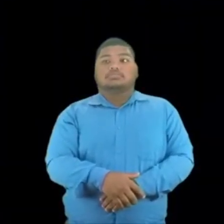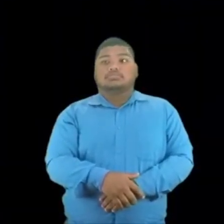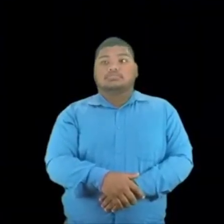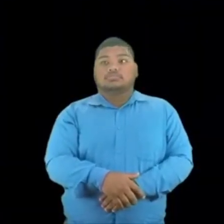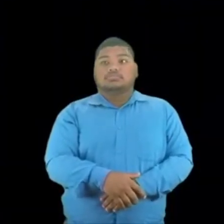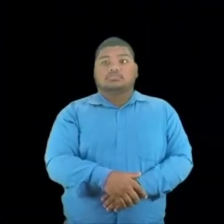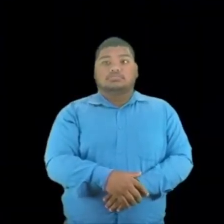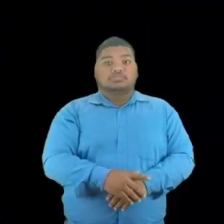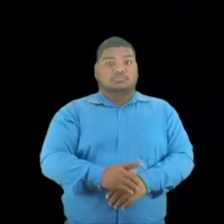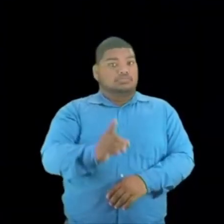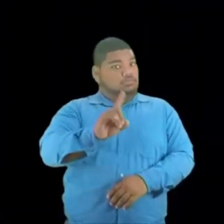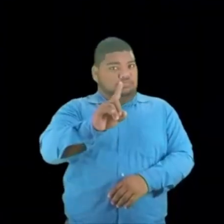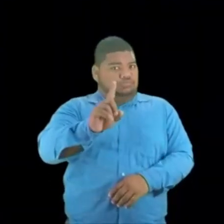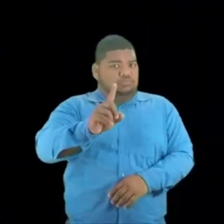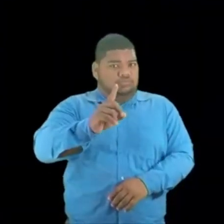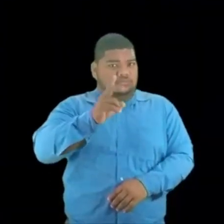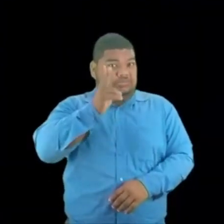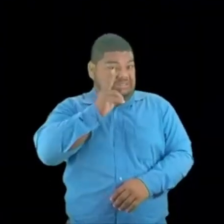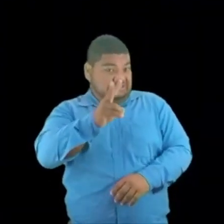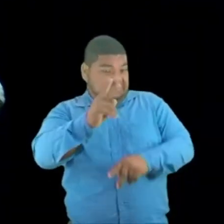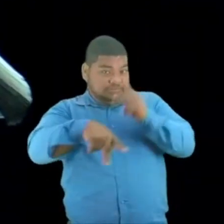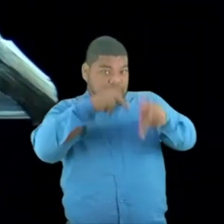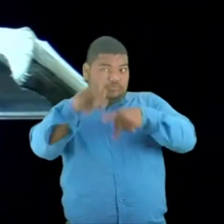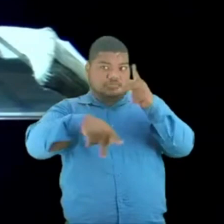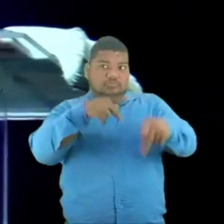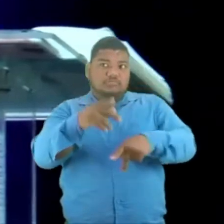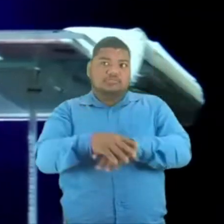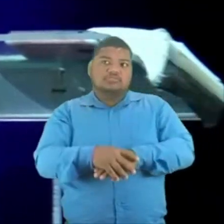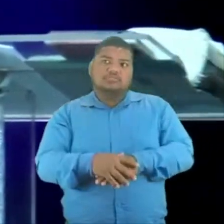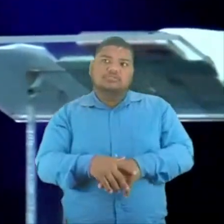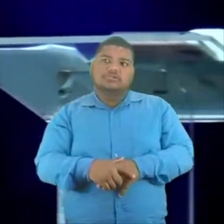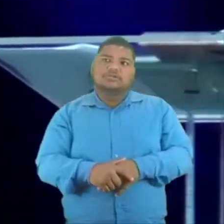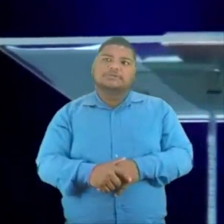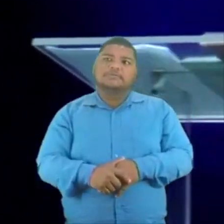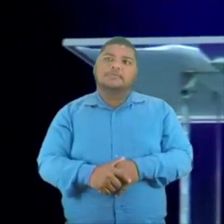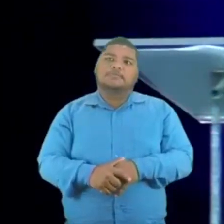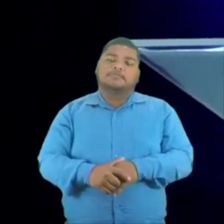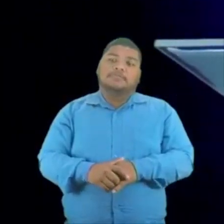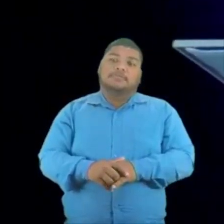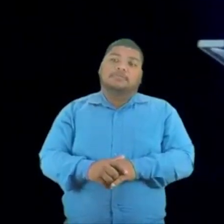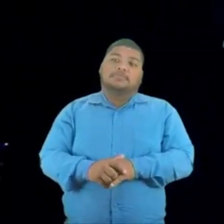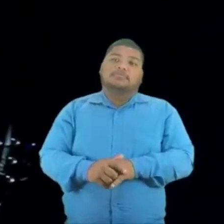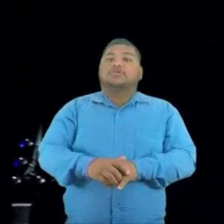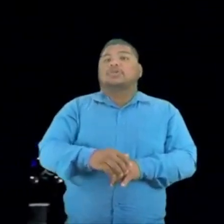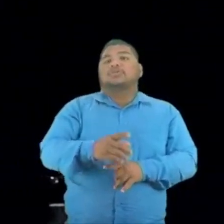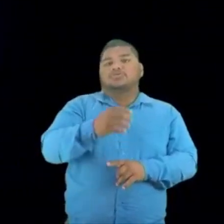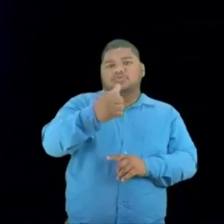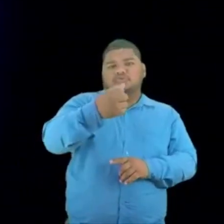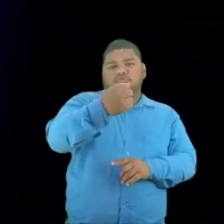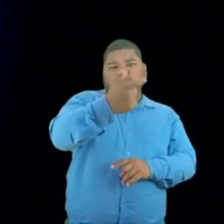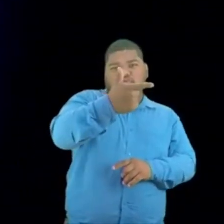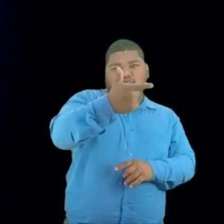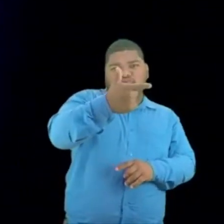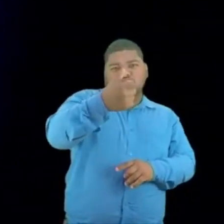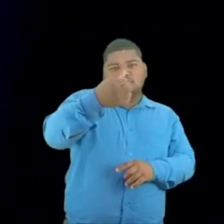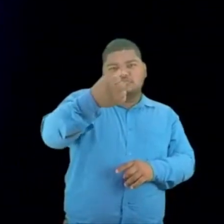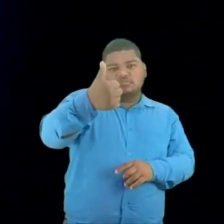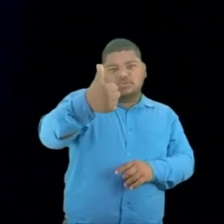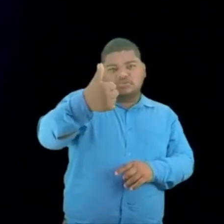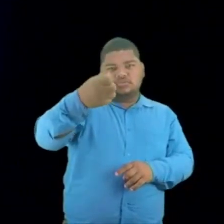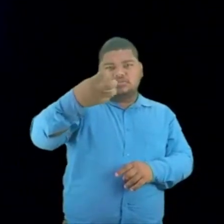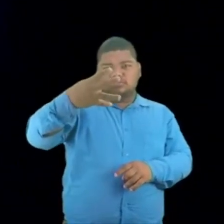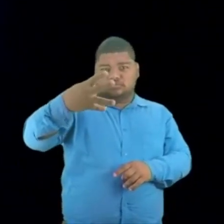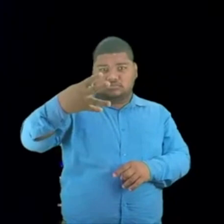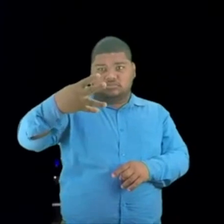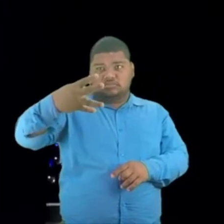Não olhe para as pessoas. Primeira vez que eu vi isso de uma maneira forte, gente, foi em 2014, eu acho, 2014, eu vi